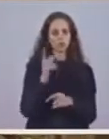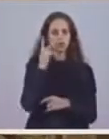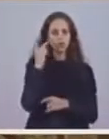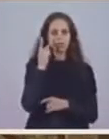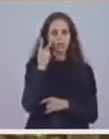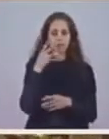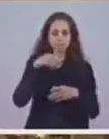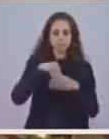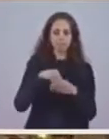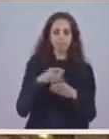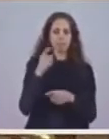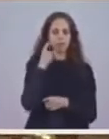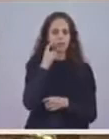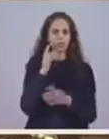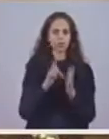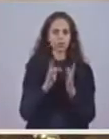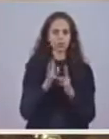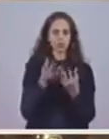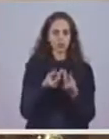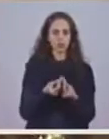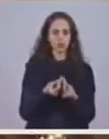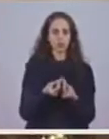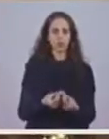na Páscoa de Jesus.